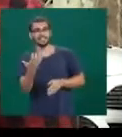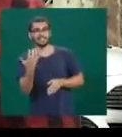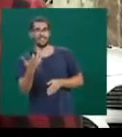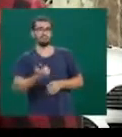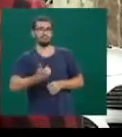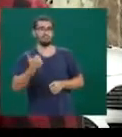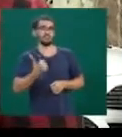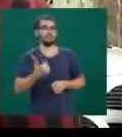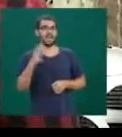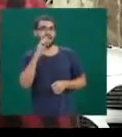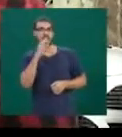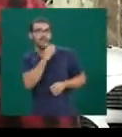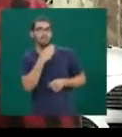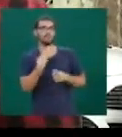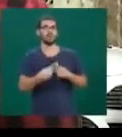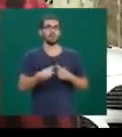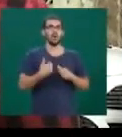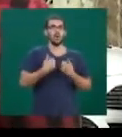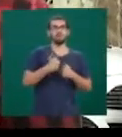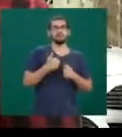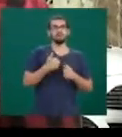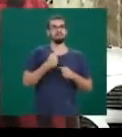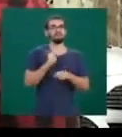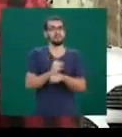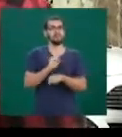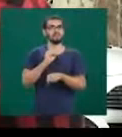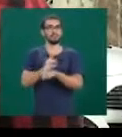pessoas normalmente deixam, combinam de deixar em